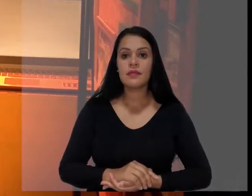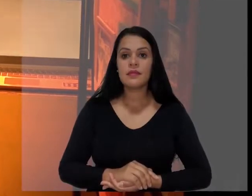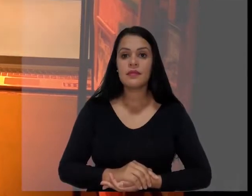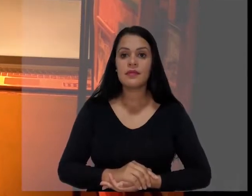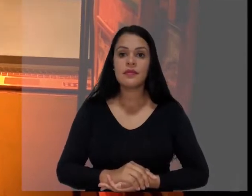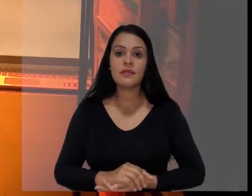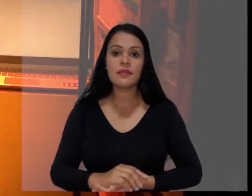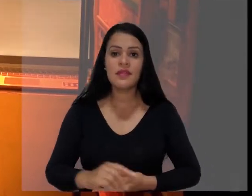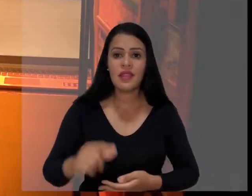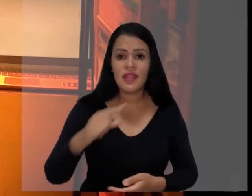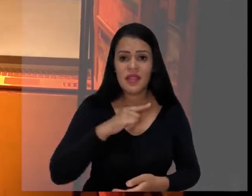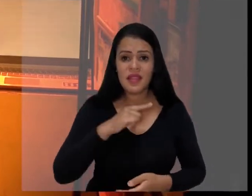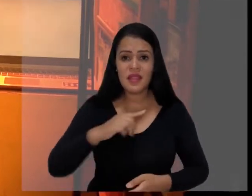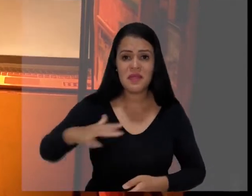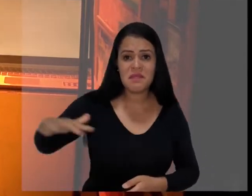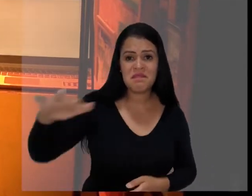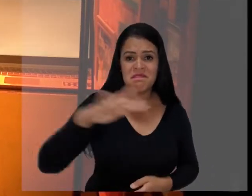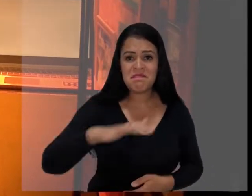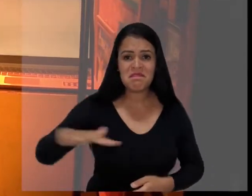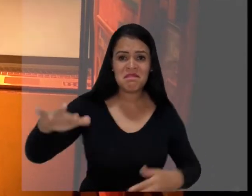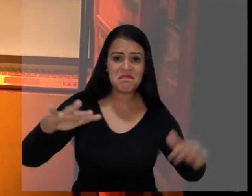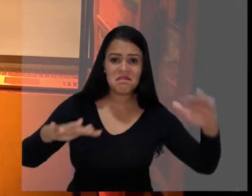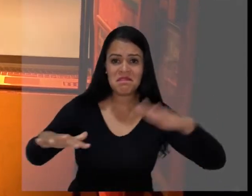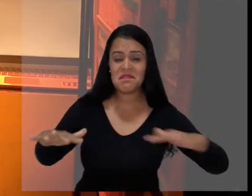Eu sempre fui rodeada por personagens velhos.